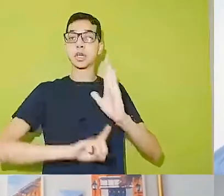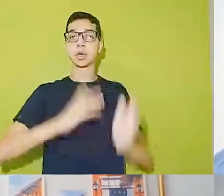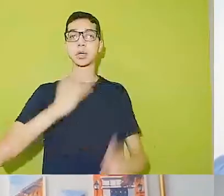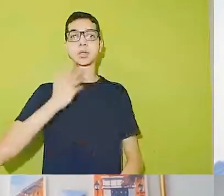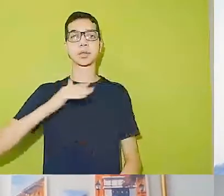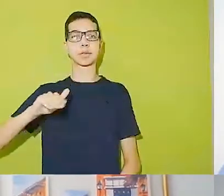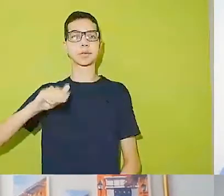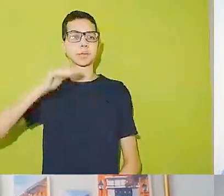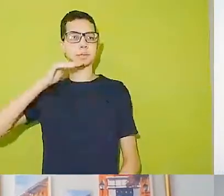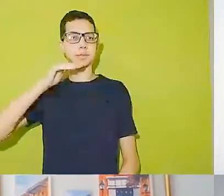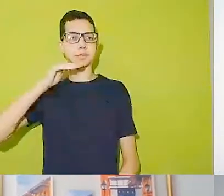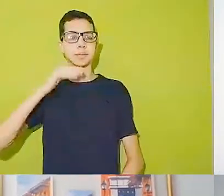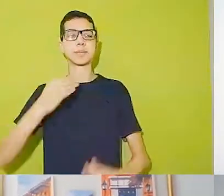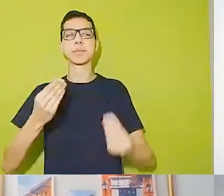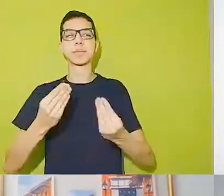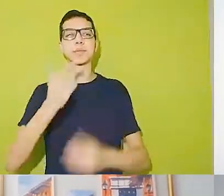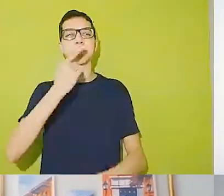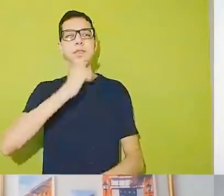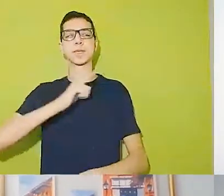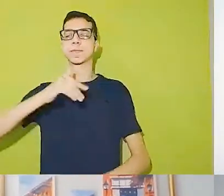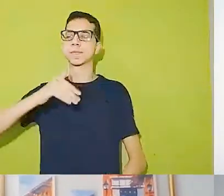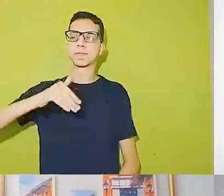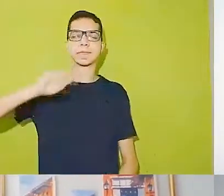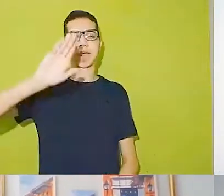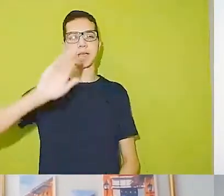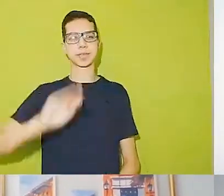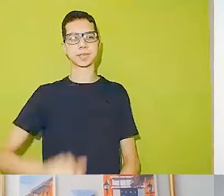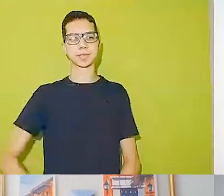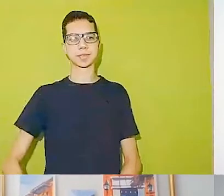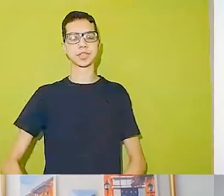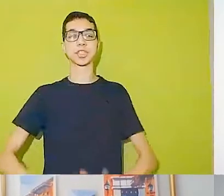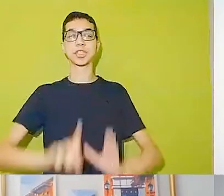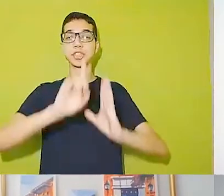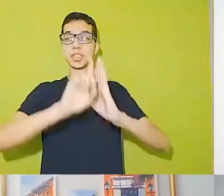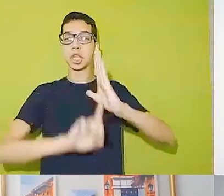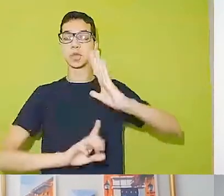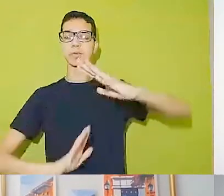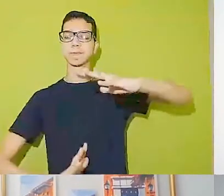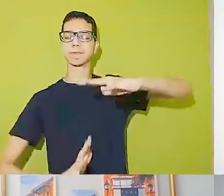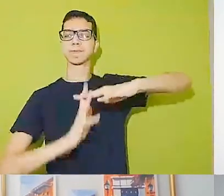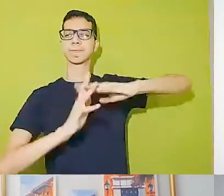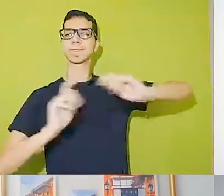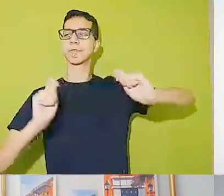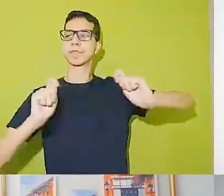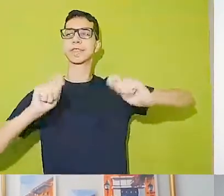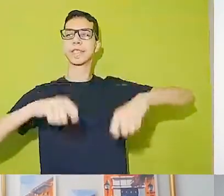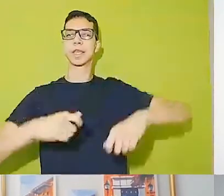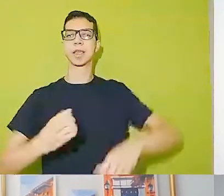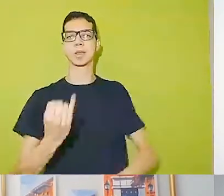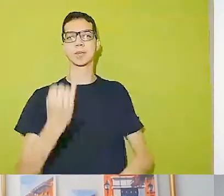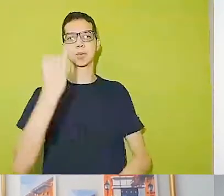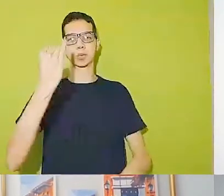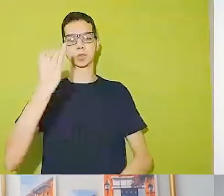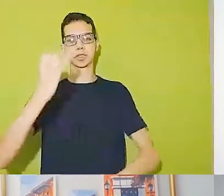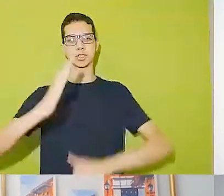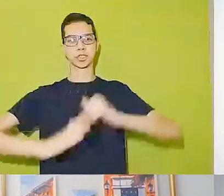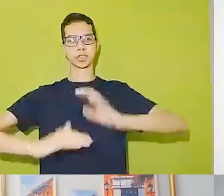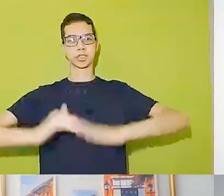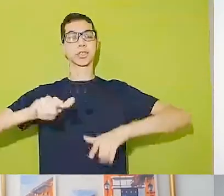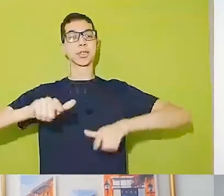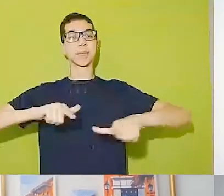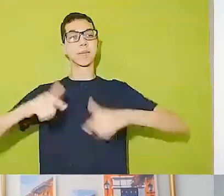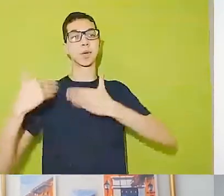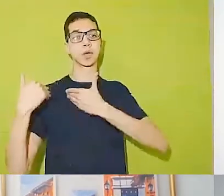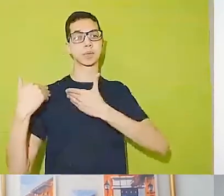mais alcançar esses direitos e potencializar esse trabalho tão importante que é de toda essa rede de proteção, de